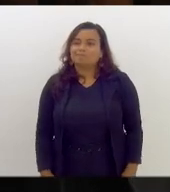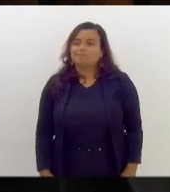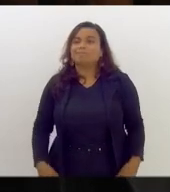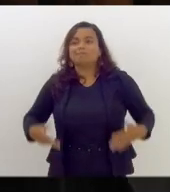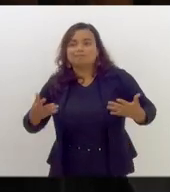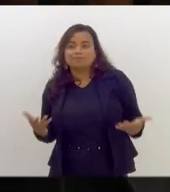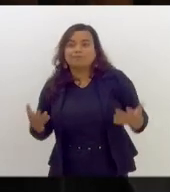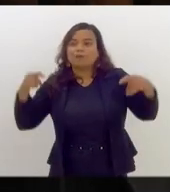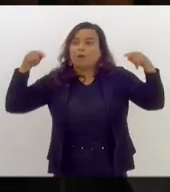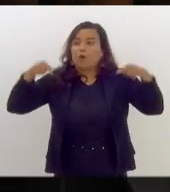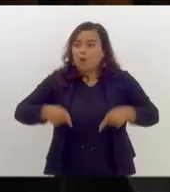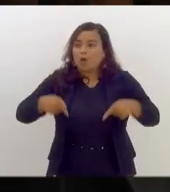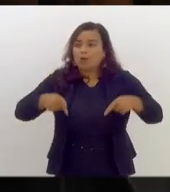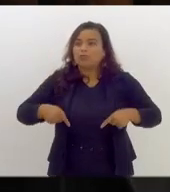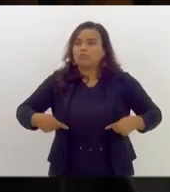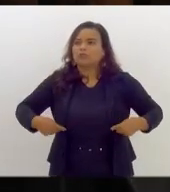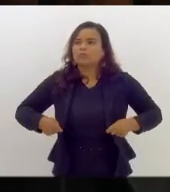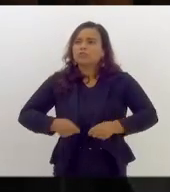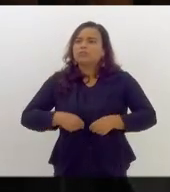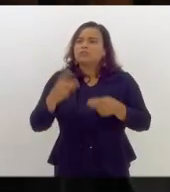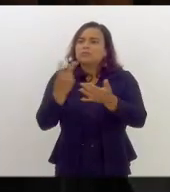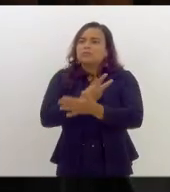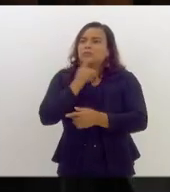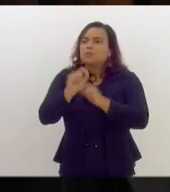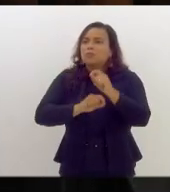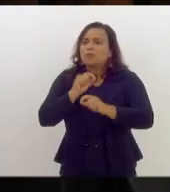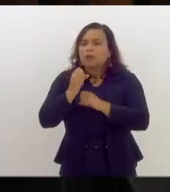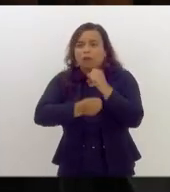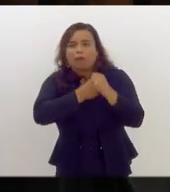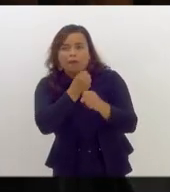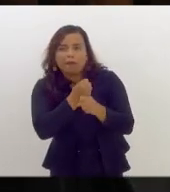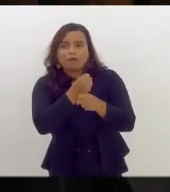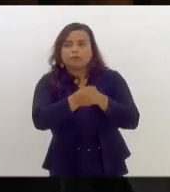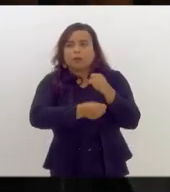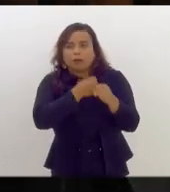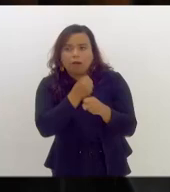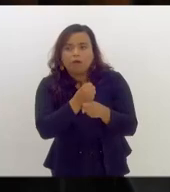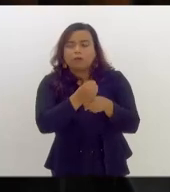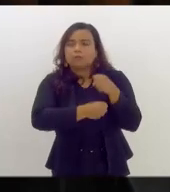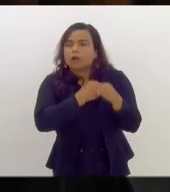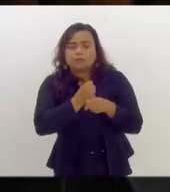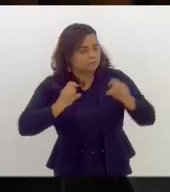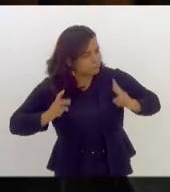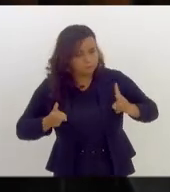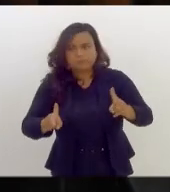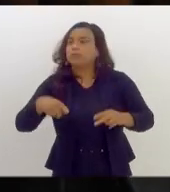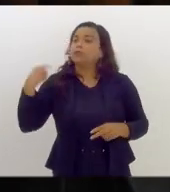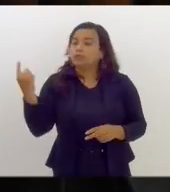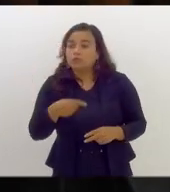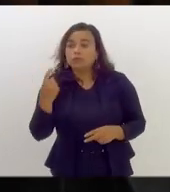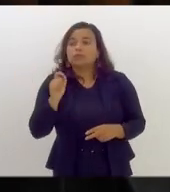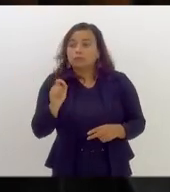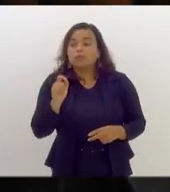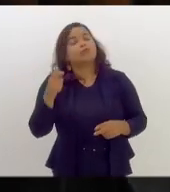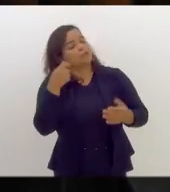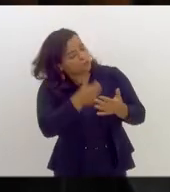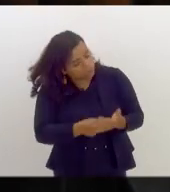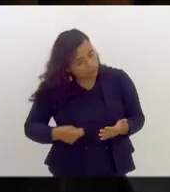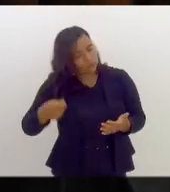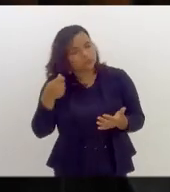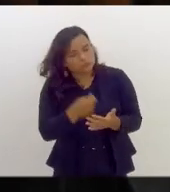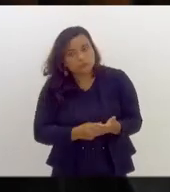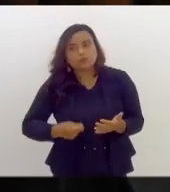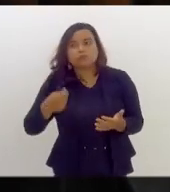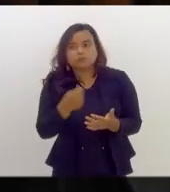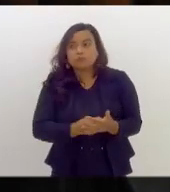e hoje entra Ano sai ano estamos lutando para que